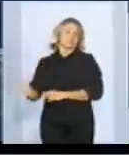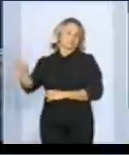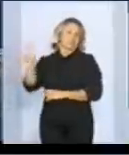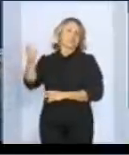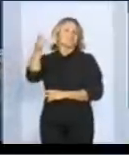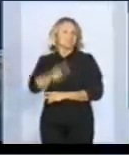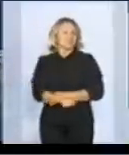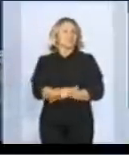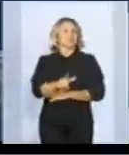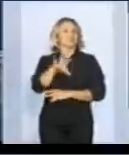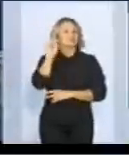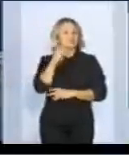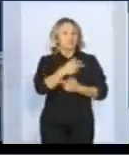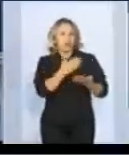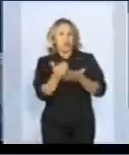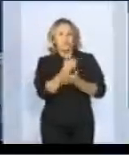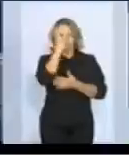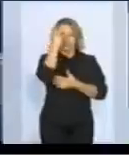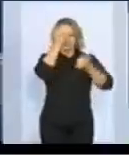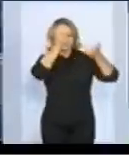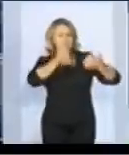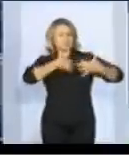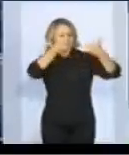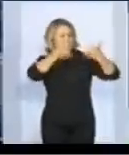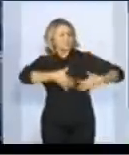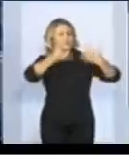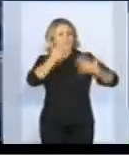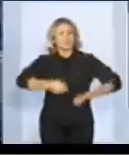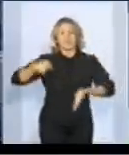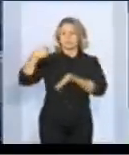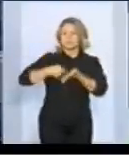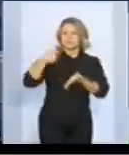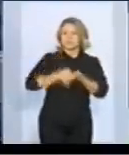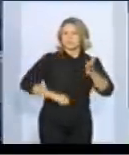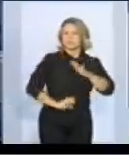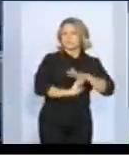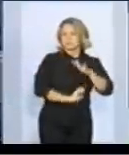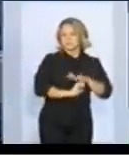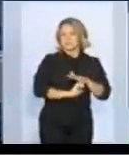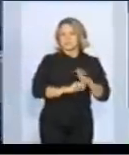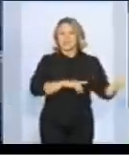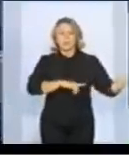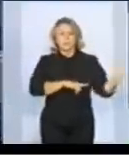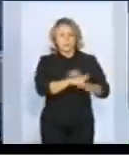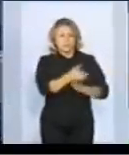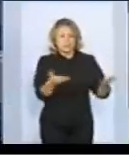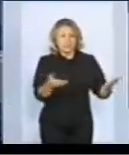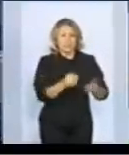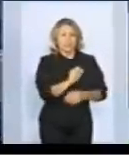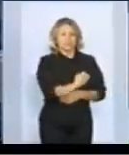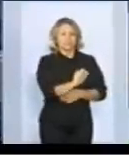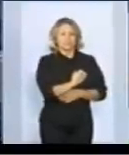eu ouvi muitas pessoas falarem das restrições impostas pelas empresas. A pergunta que me faço inicialmente